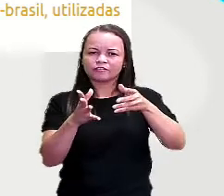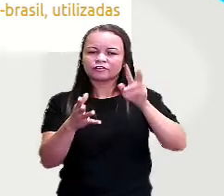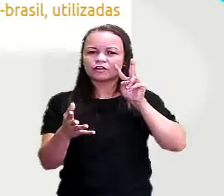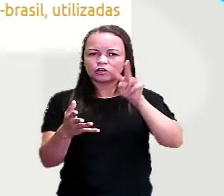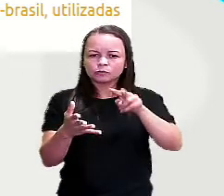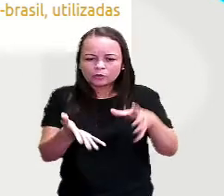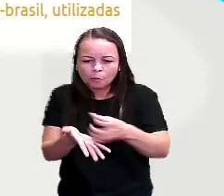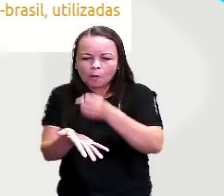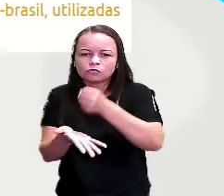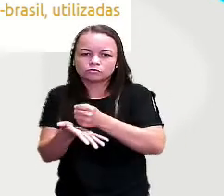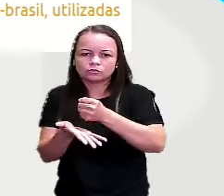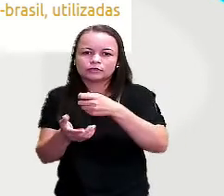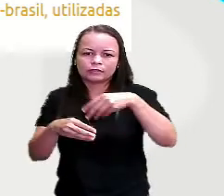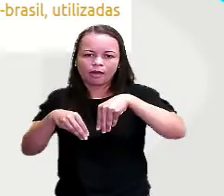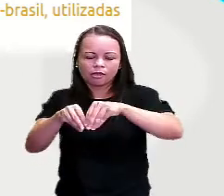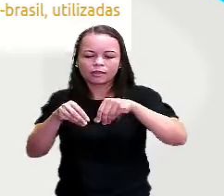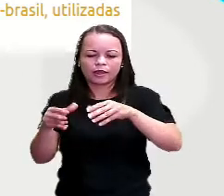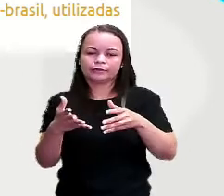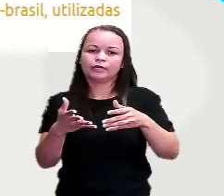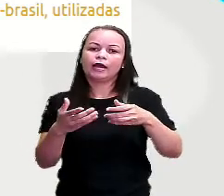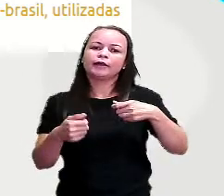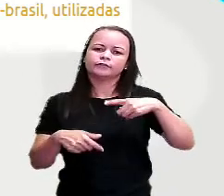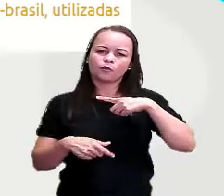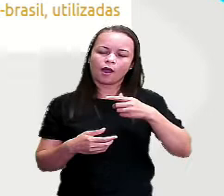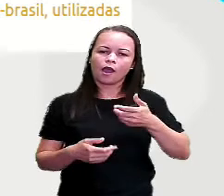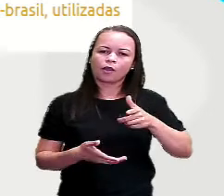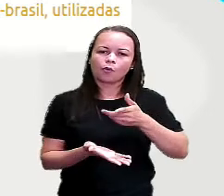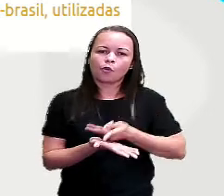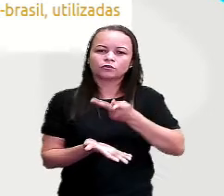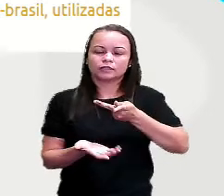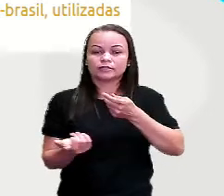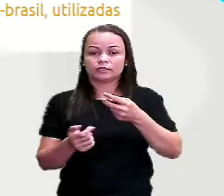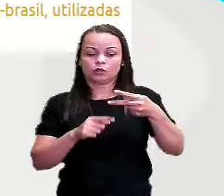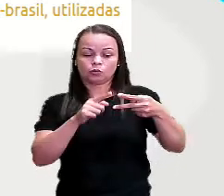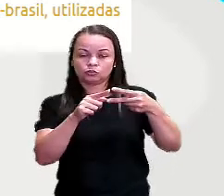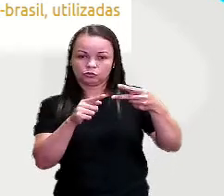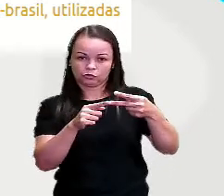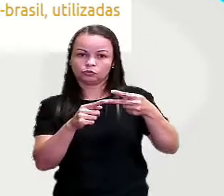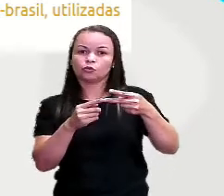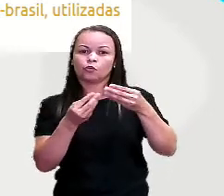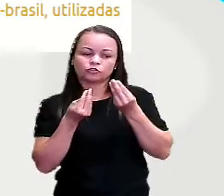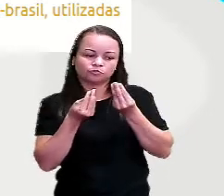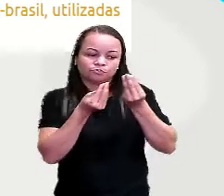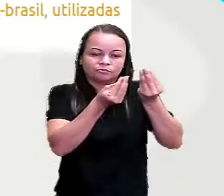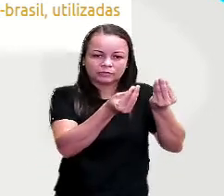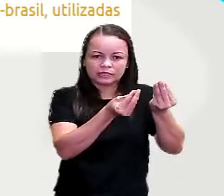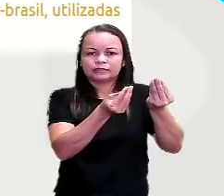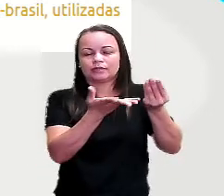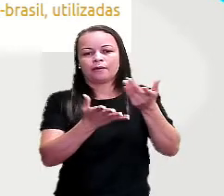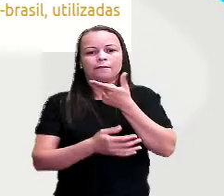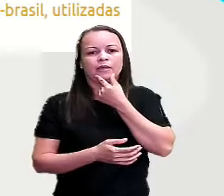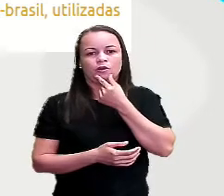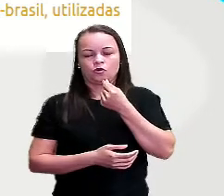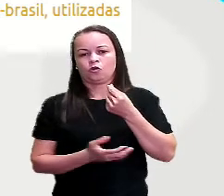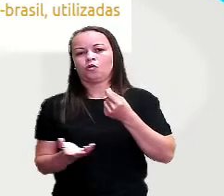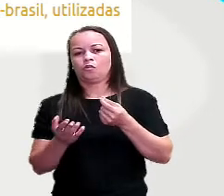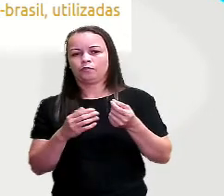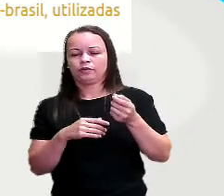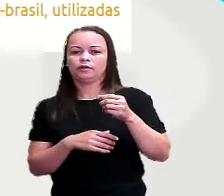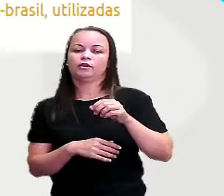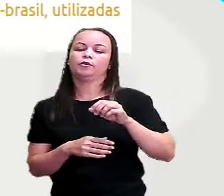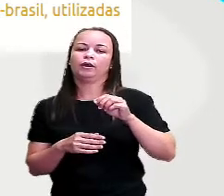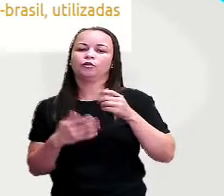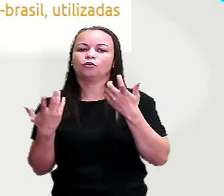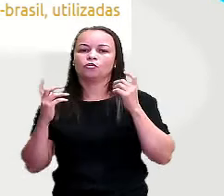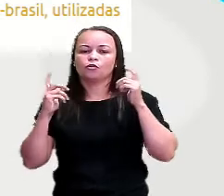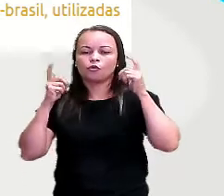terra. Realizaram-se duas missas no território, celebradas pelo frei Henrique Soares. Então, ó, na expedição também tinha um frei. Como eu